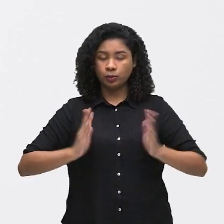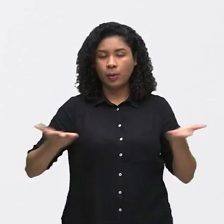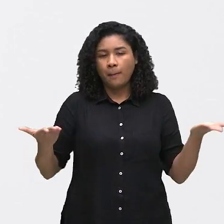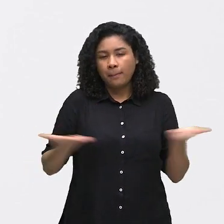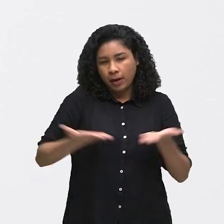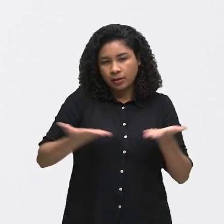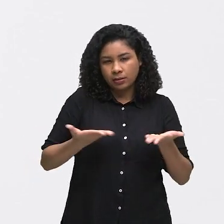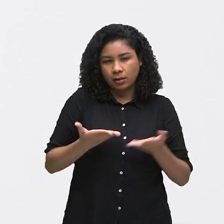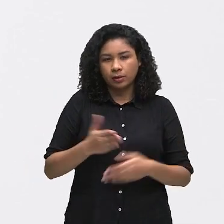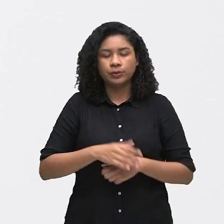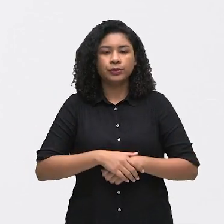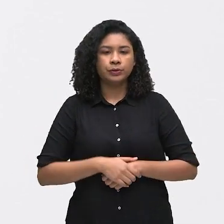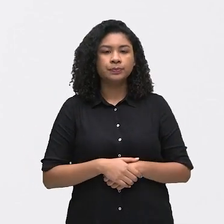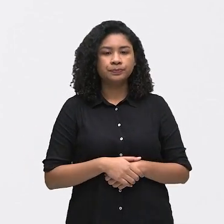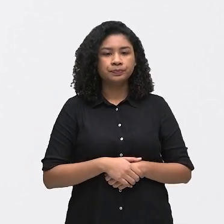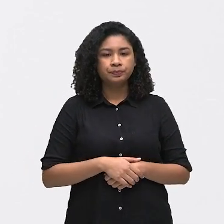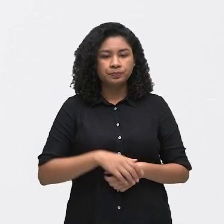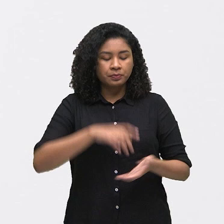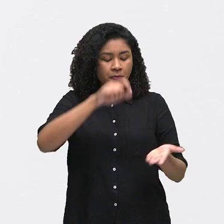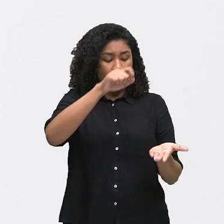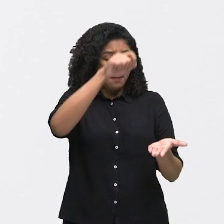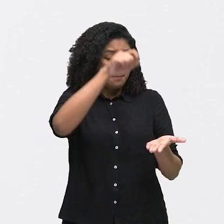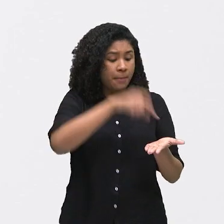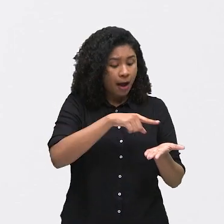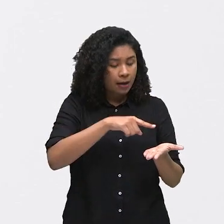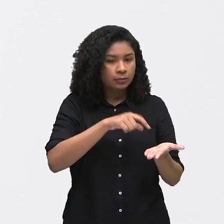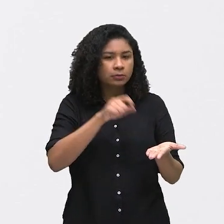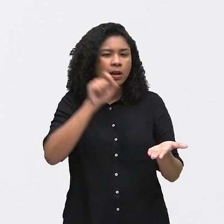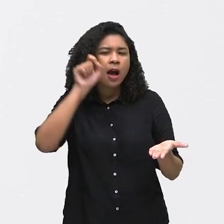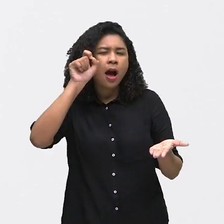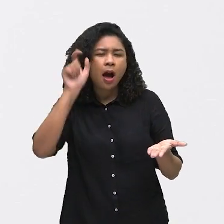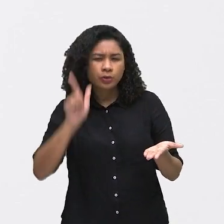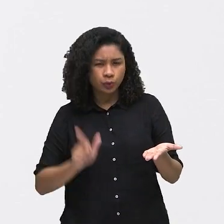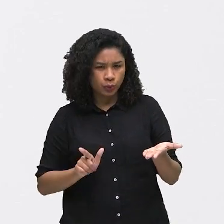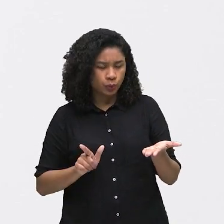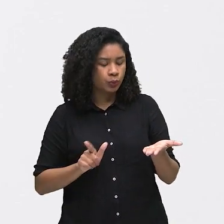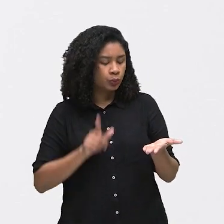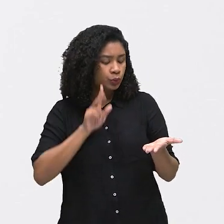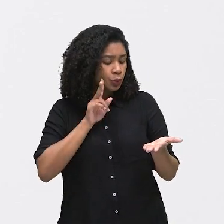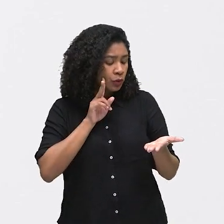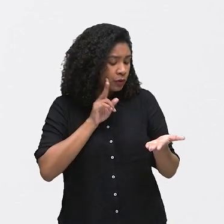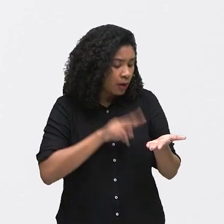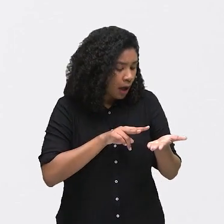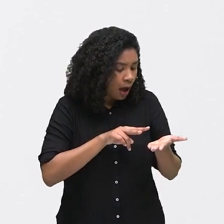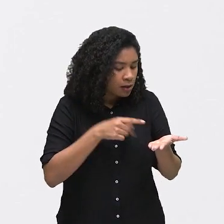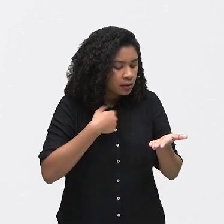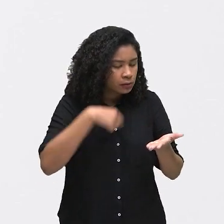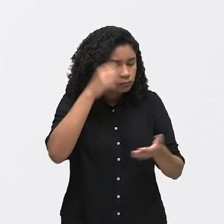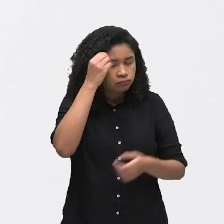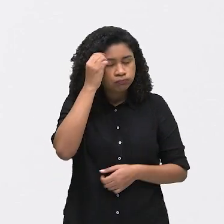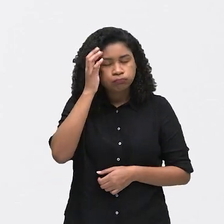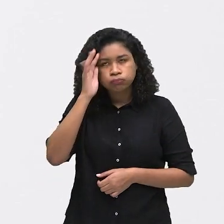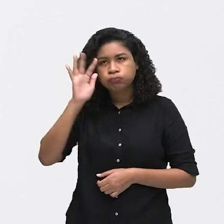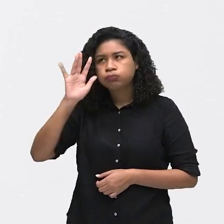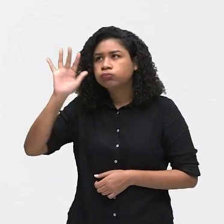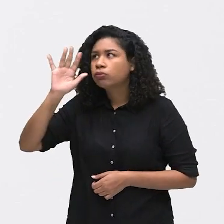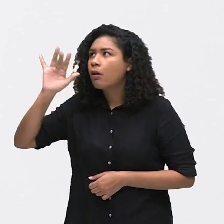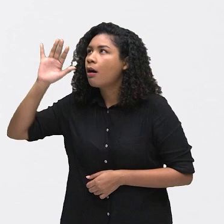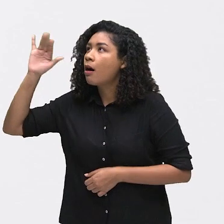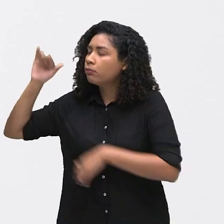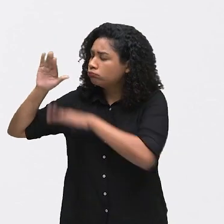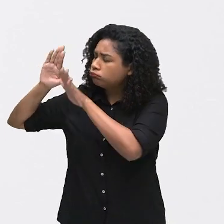Num instante imagino uma linda gaivota a voar no céu. Imaginar, o verbo imaginar conjugado